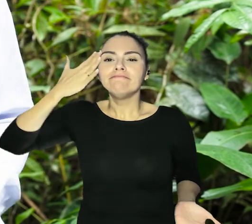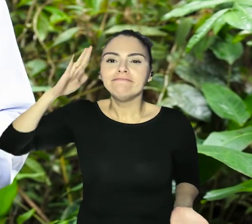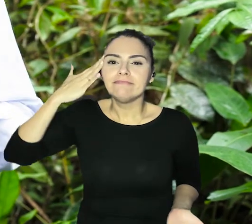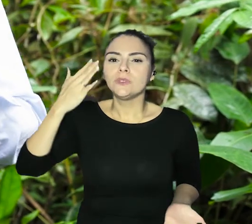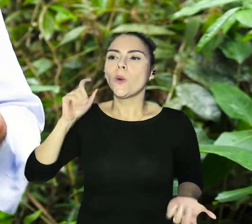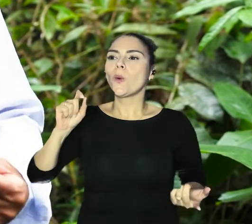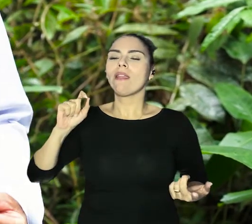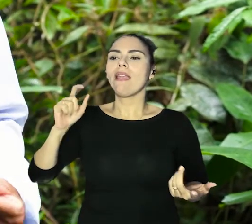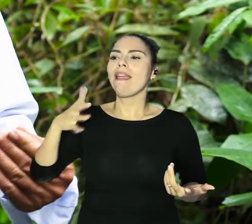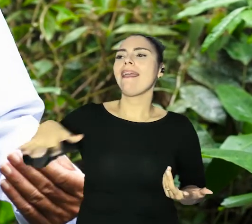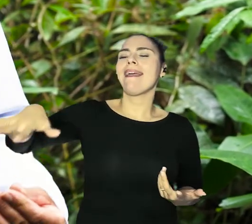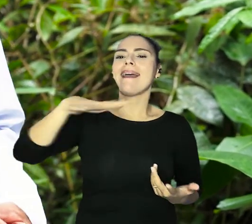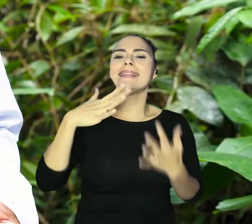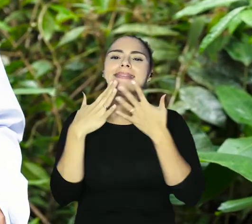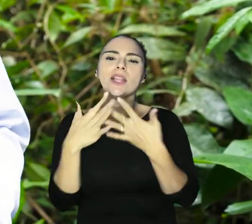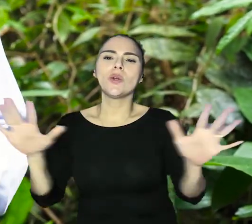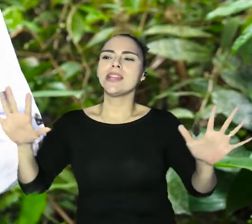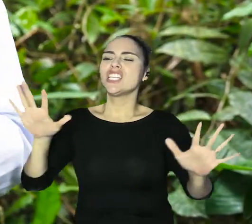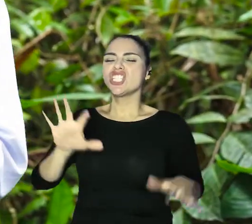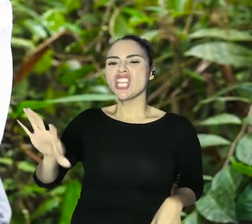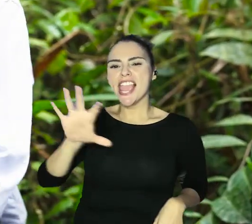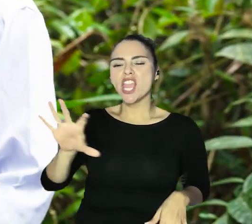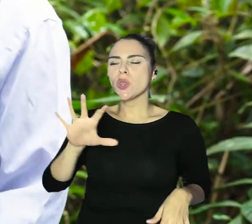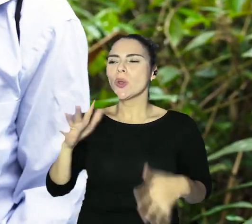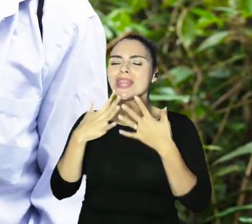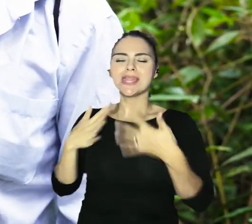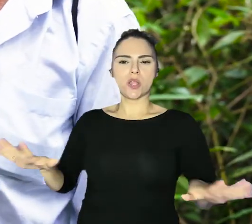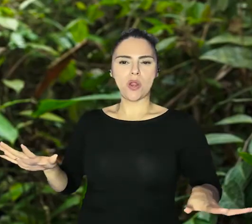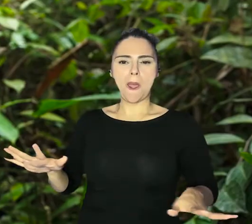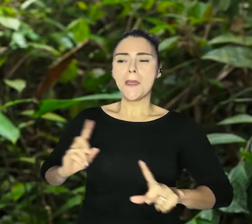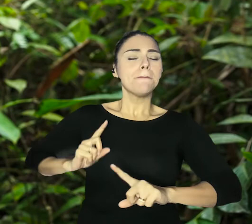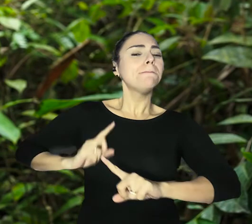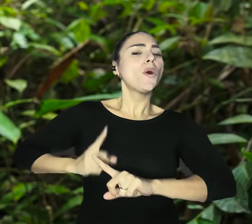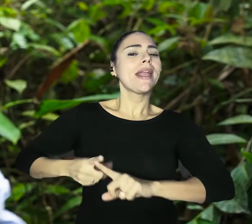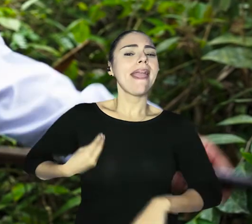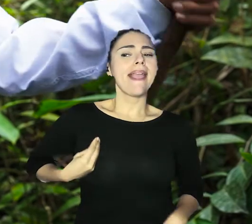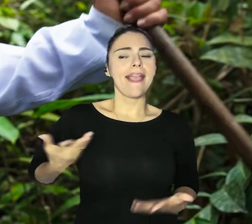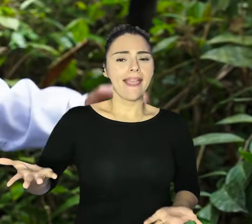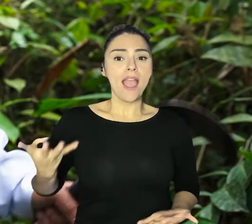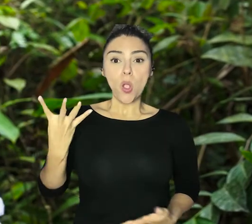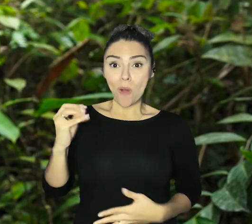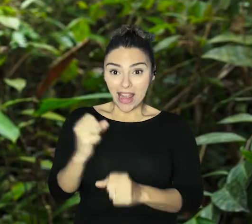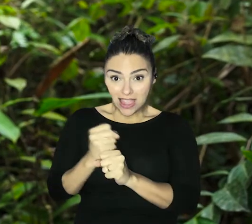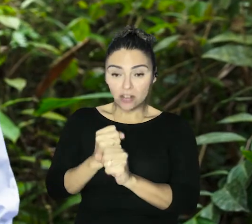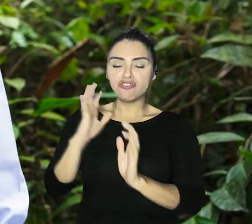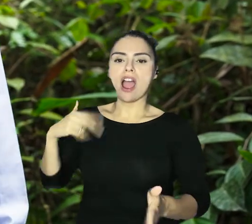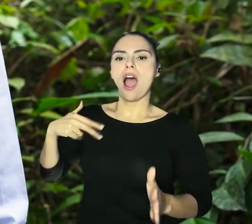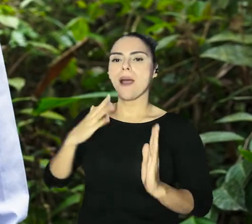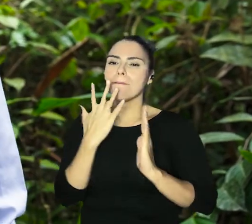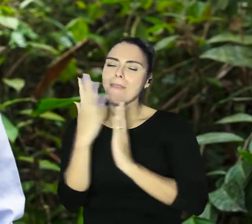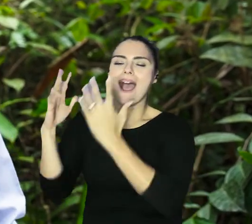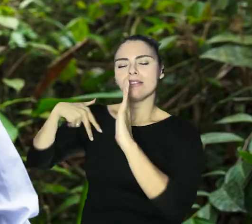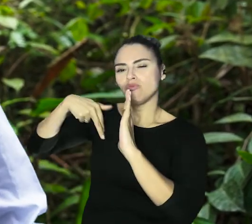sua forma, do seu jeito de ser e o porquê da natureza estar aqui. Há 40 anos que eu ando na mata. Há 40